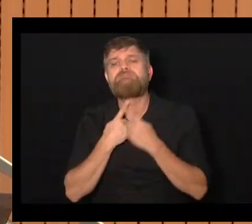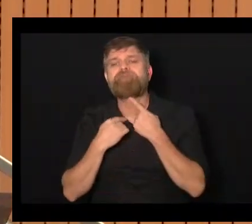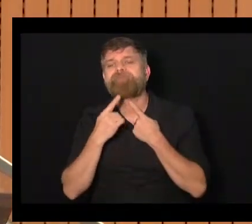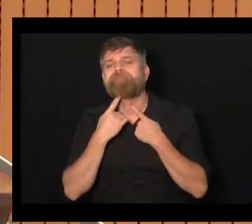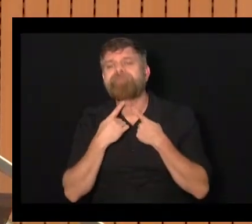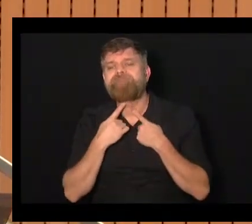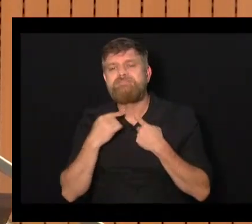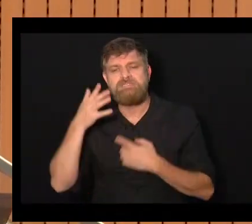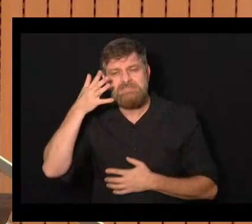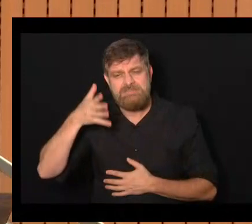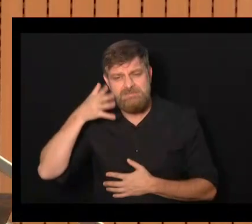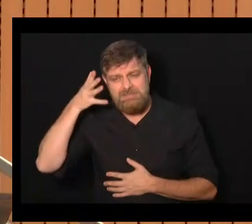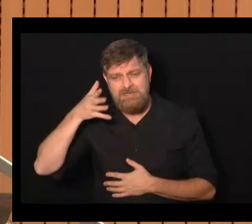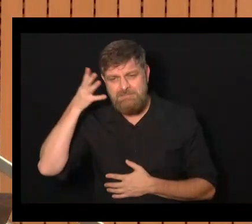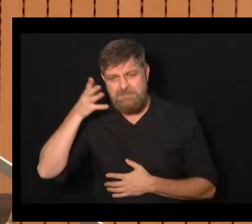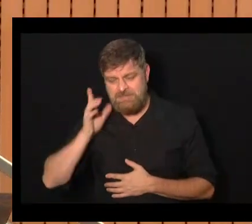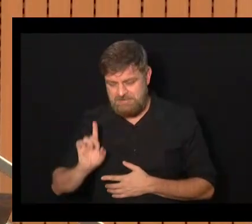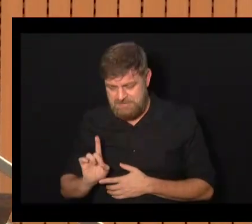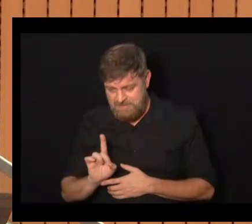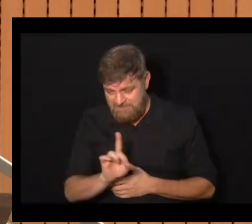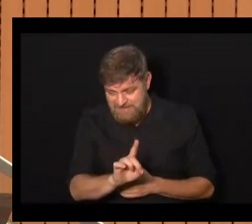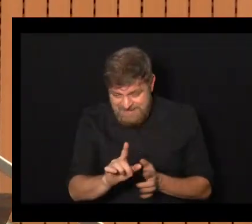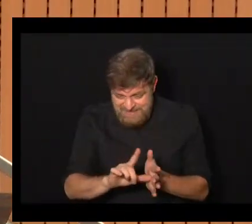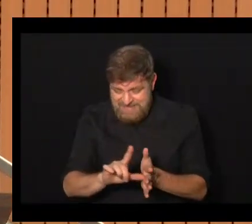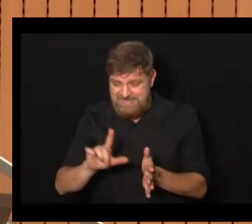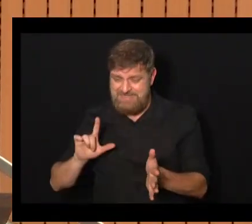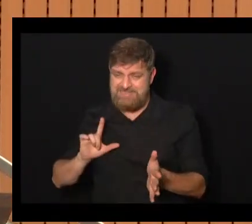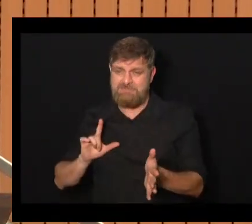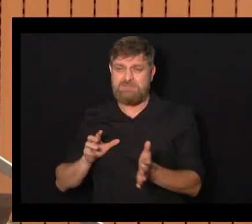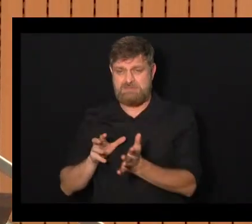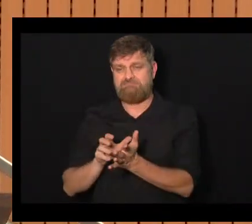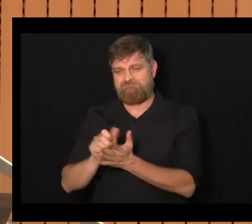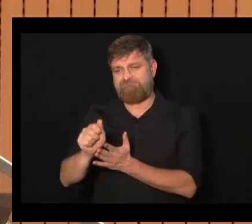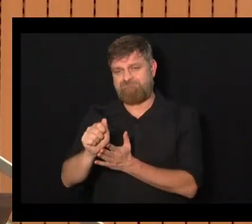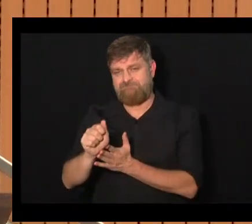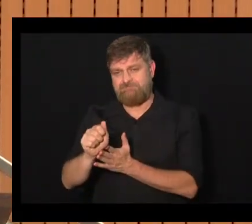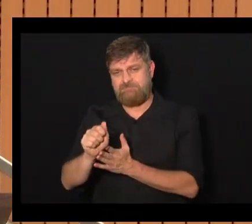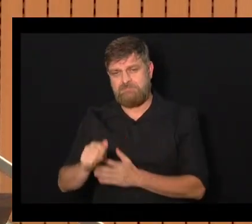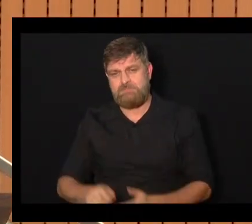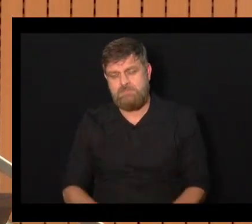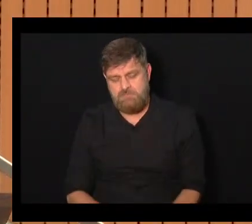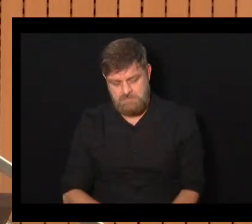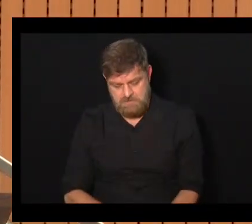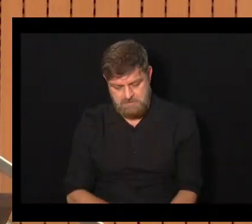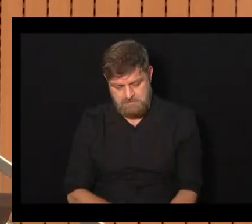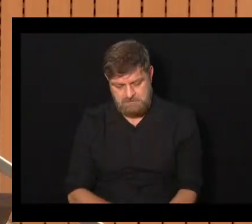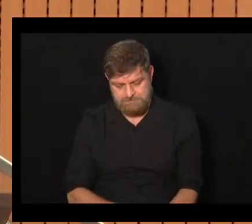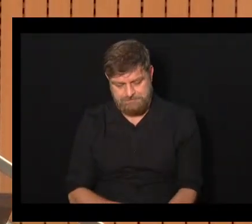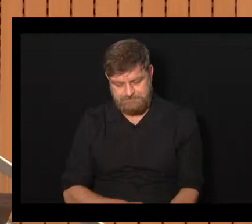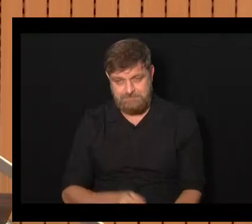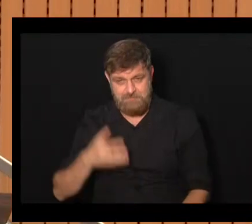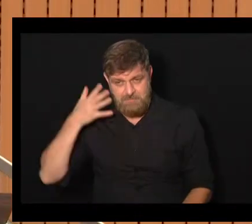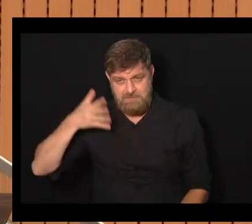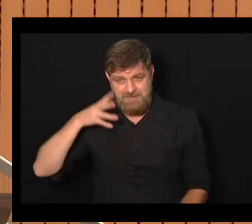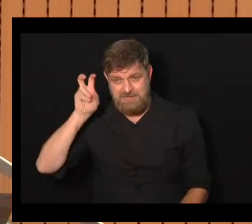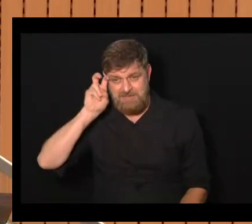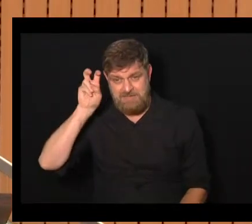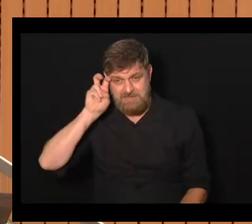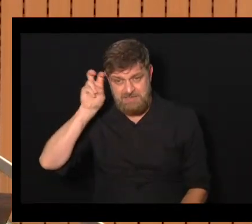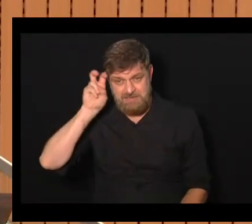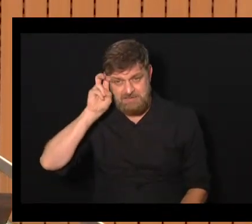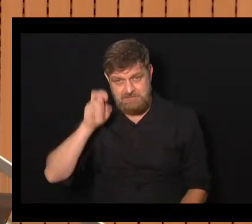dessa palestra, faça a sua inscrição o mais antecipadamente possível. A palestra será na